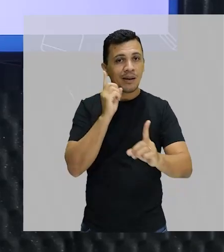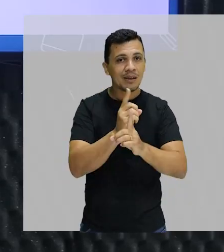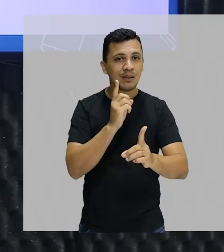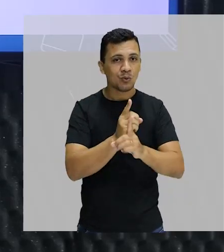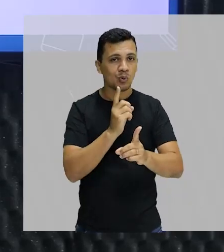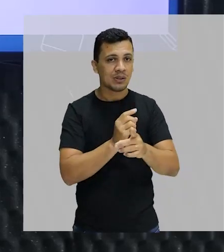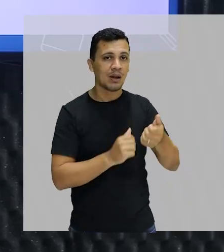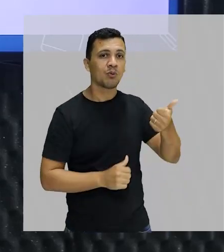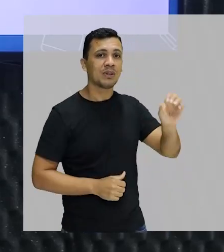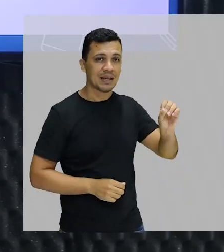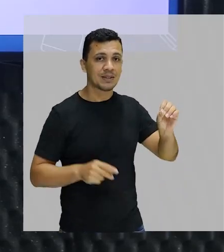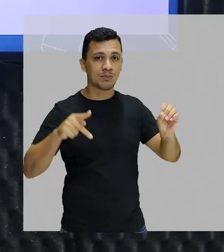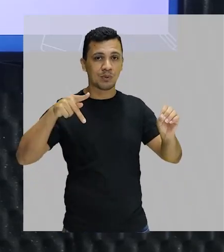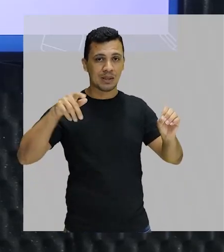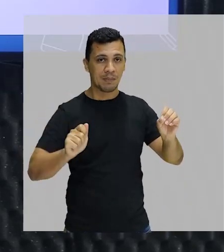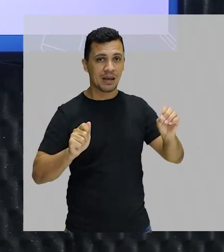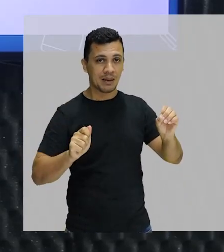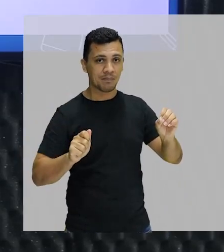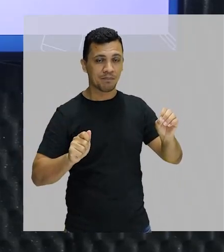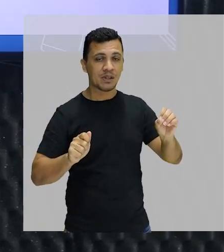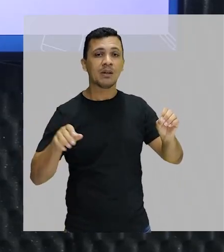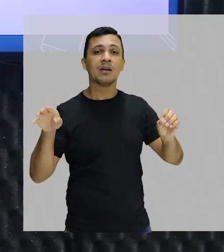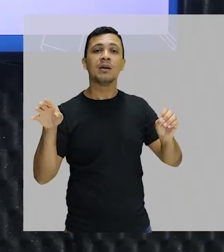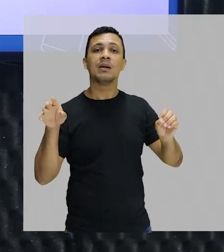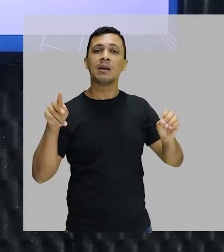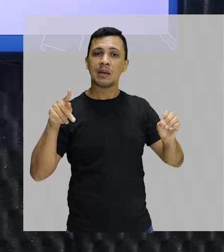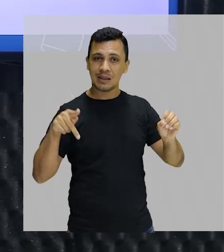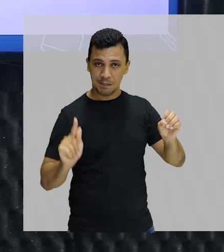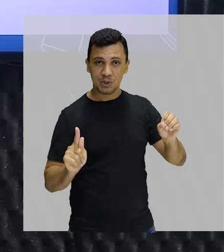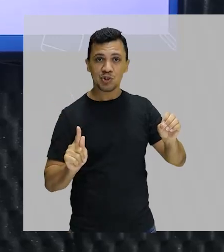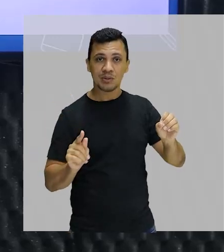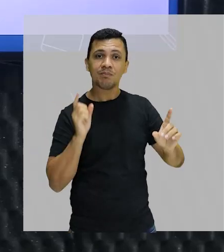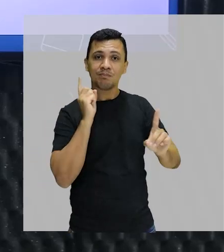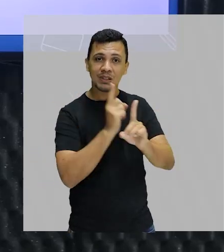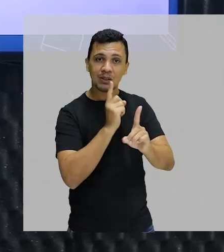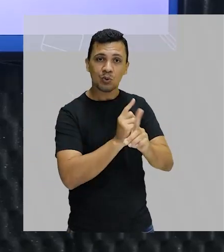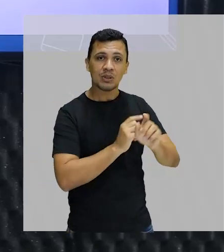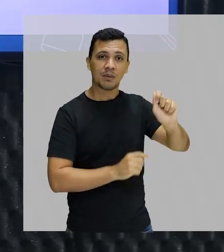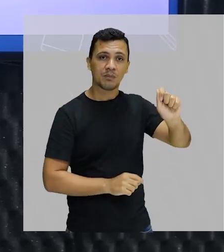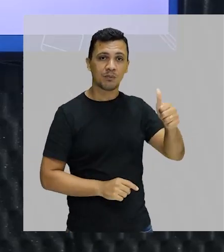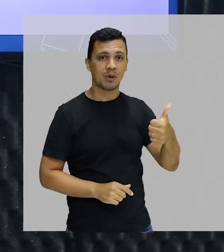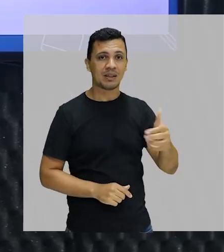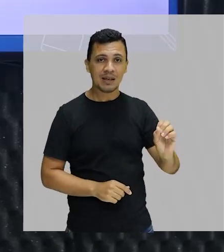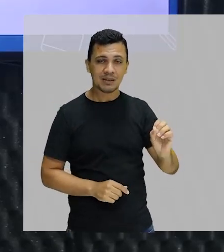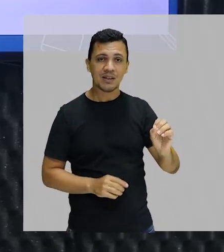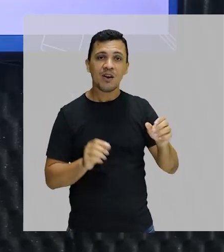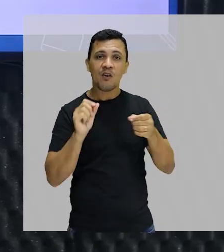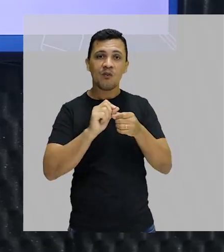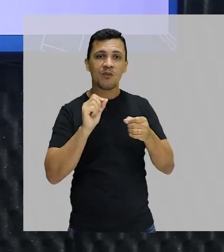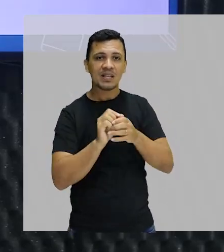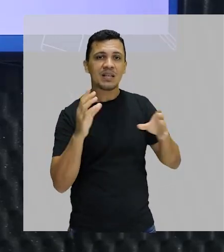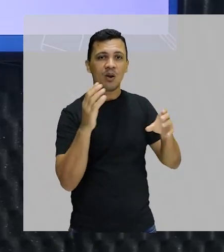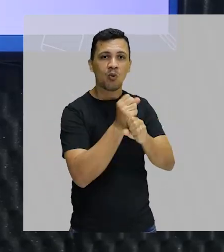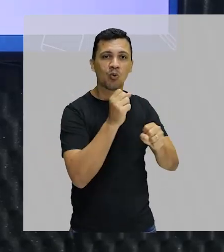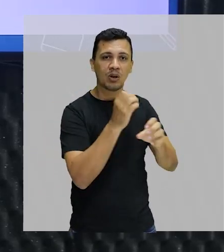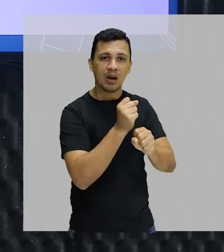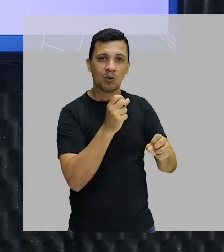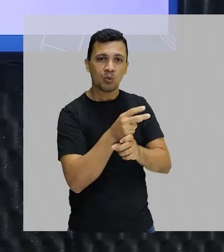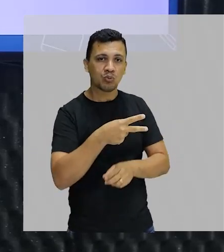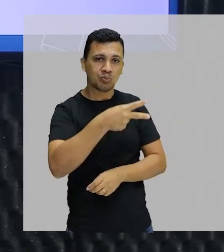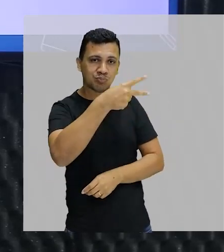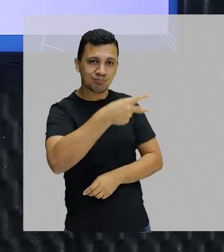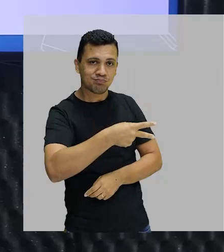termo tanto da PA quanto da PG, para fazer um cálculo envolvendo essas duas informações, os dois décimos termos,